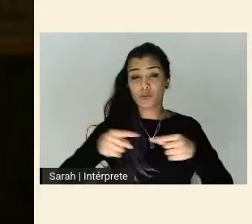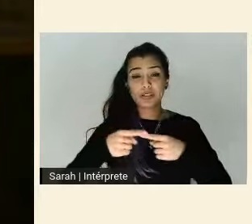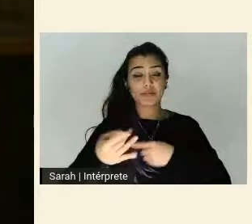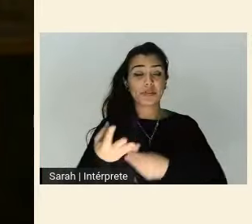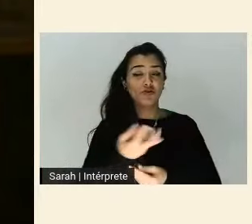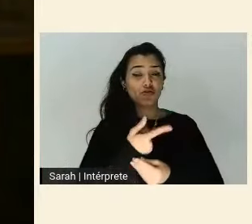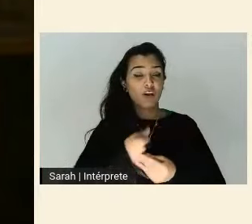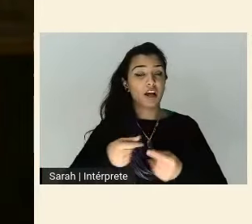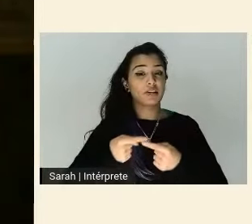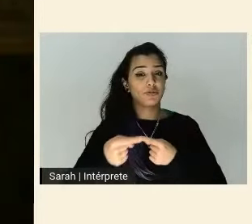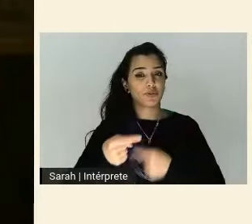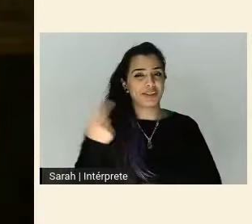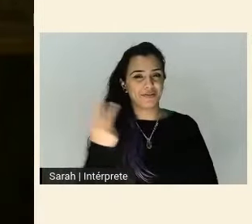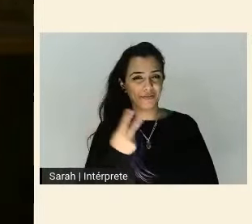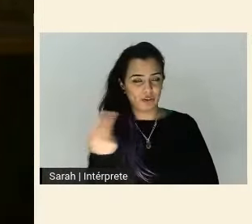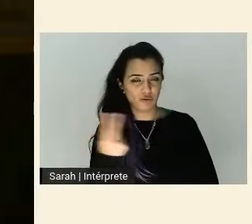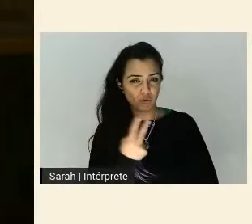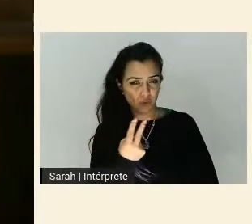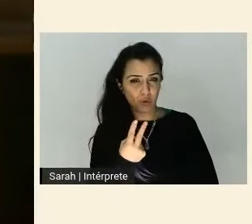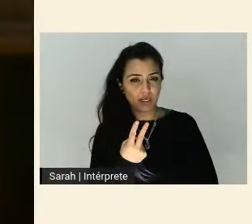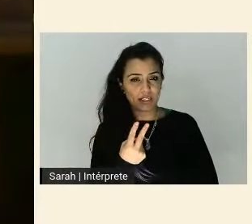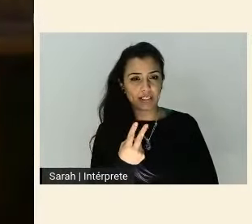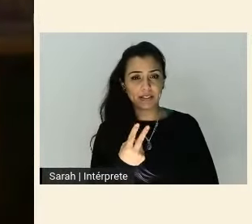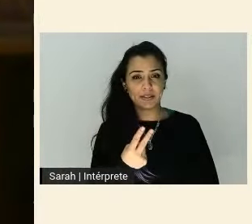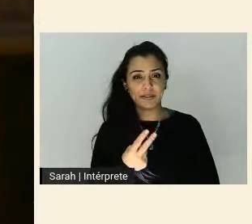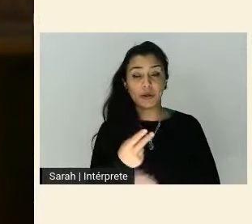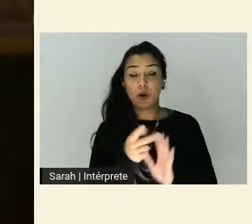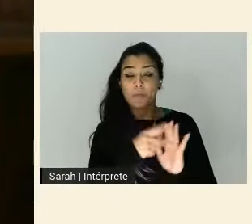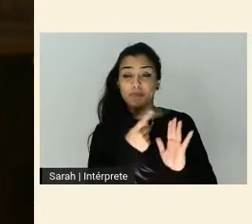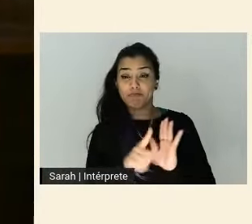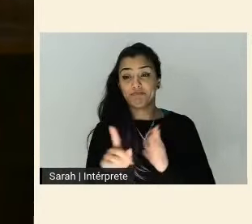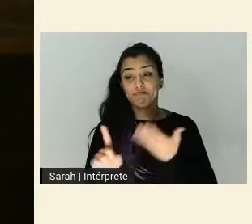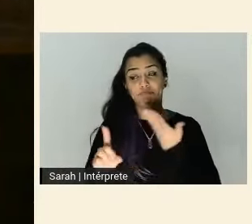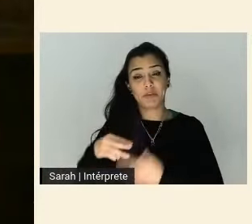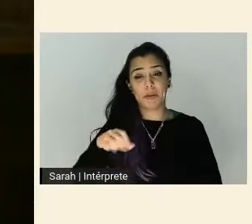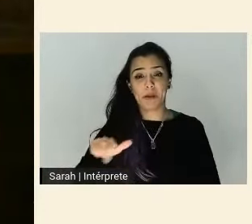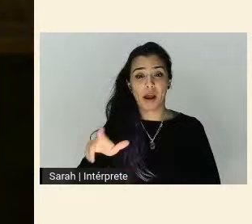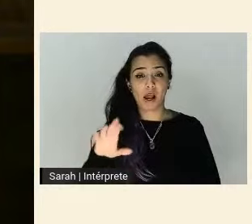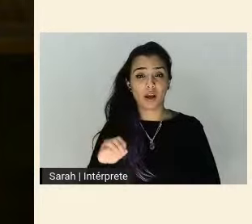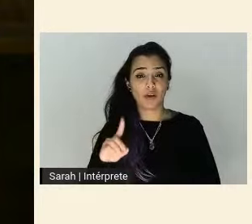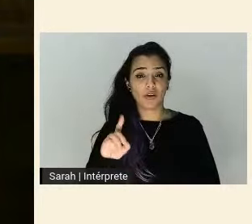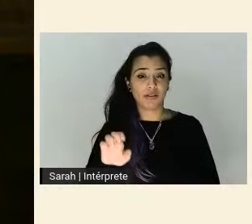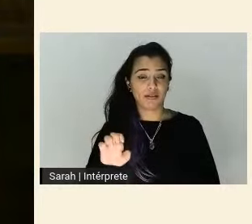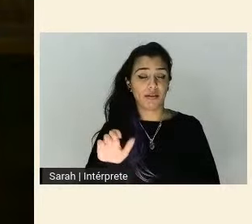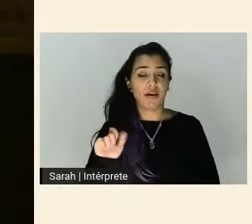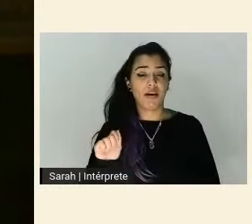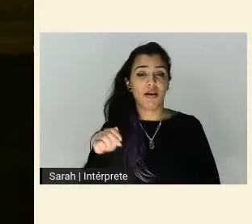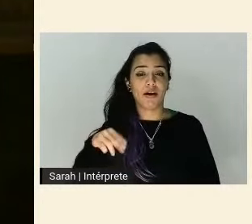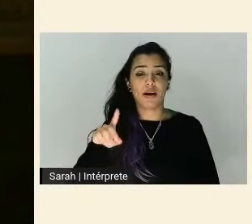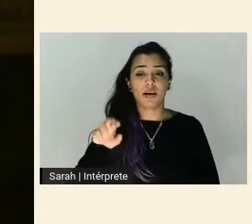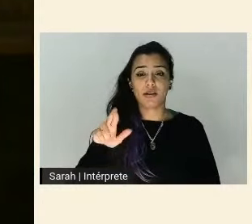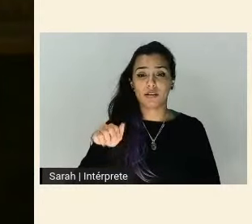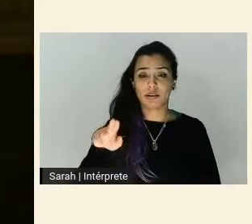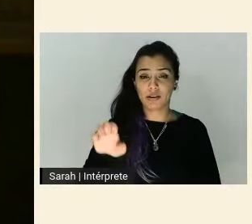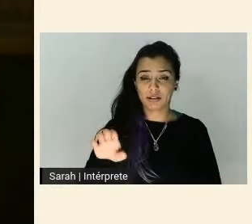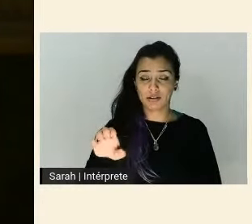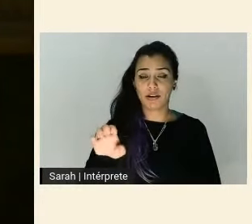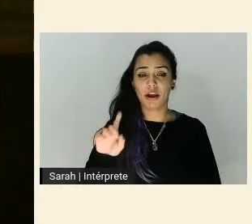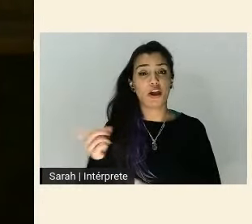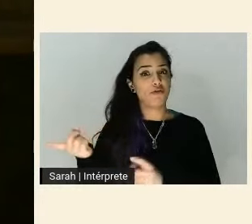de 22, assim dito, o poeta Mário de Andrade. A viagem do autor da Pauliceia desvairada à